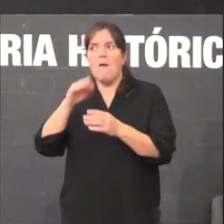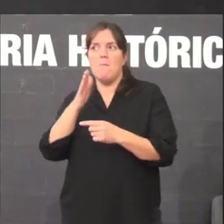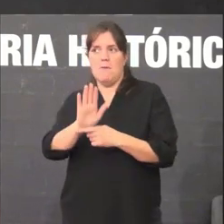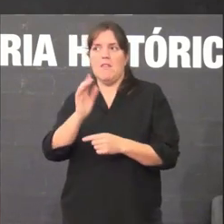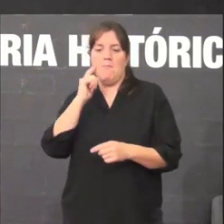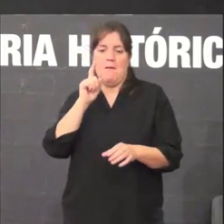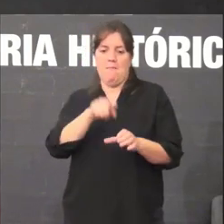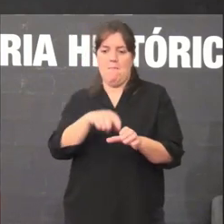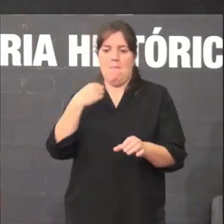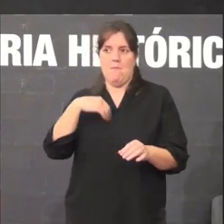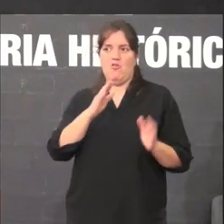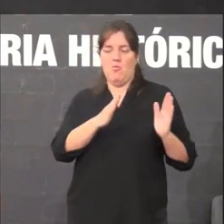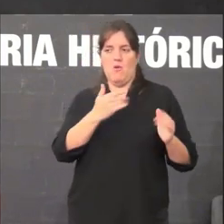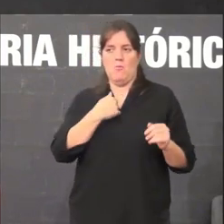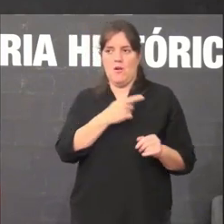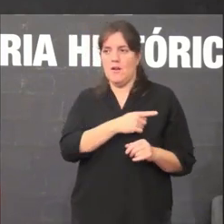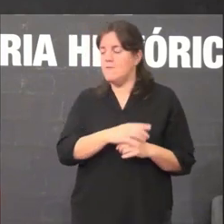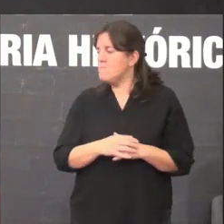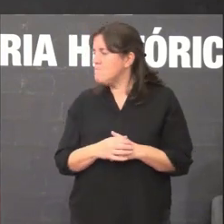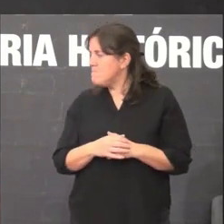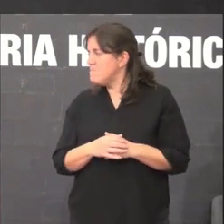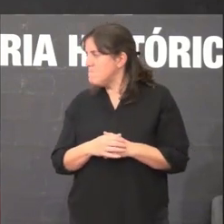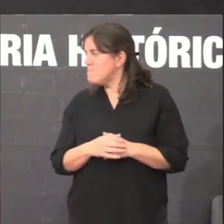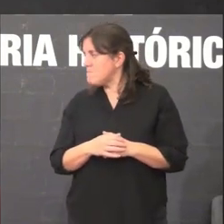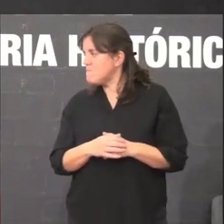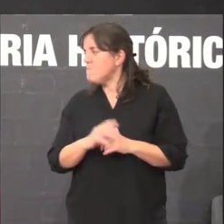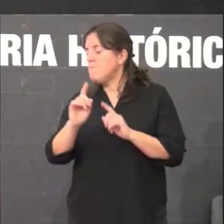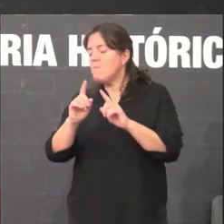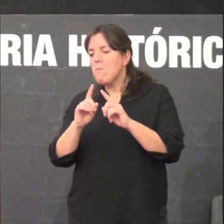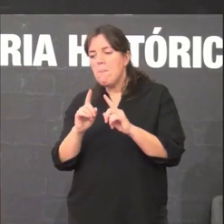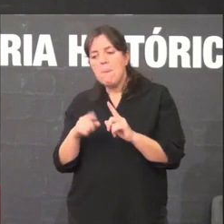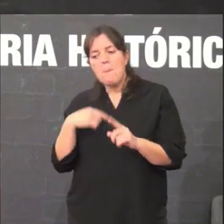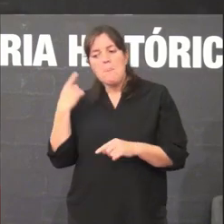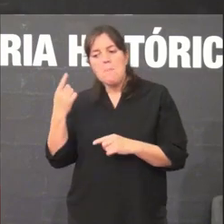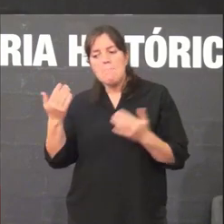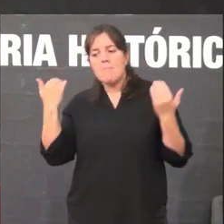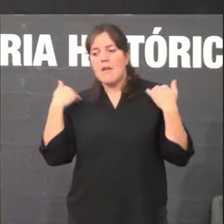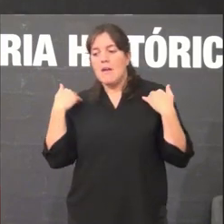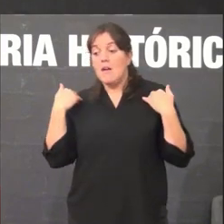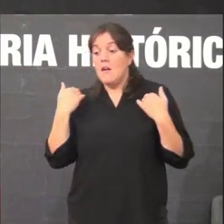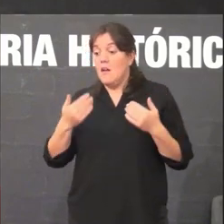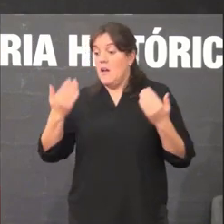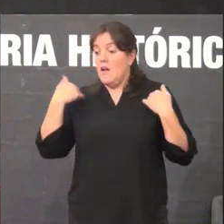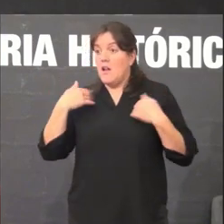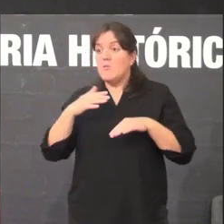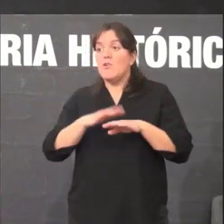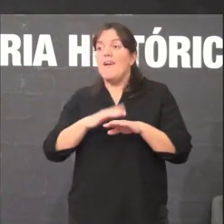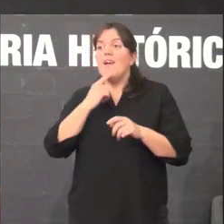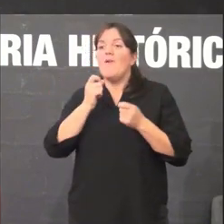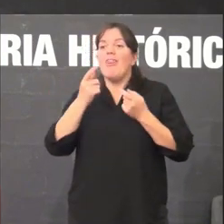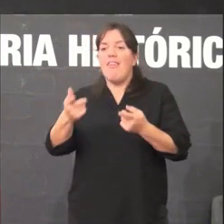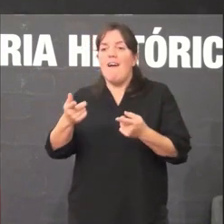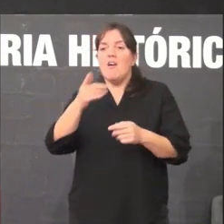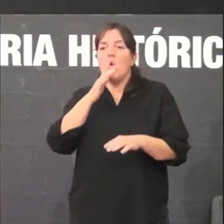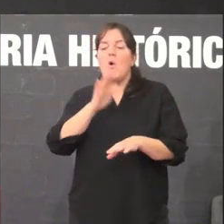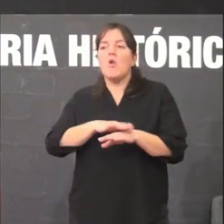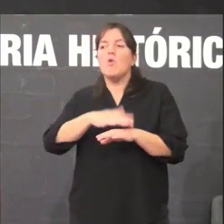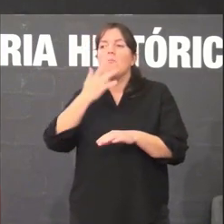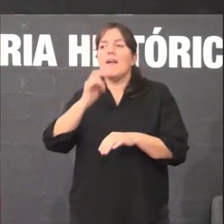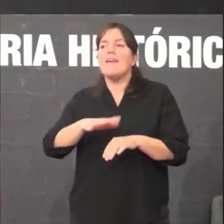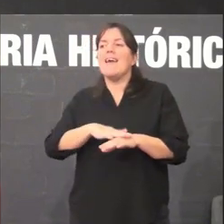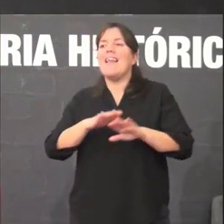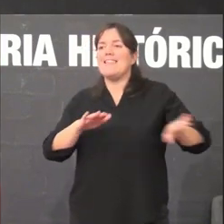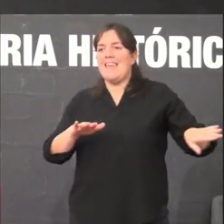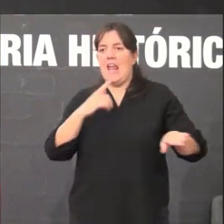momento. É aí que aparecem, por exemplo, as teses que responsabilizam, sobretudo, a esquerda política e a esquerda militar